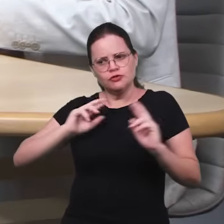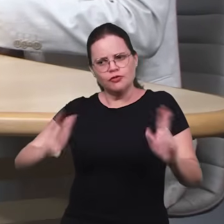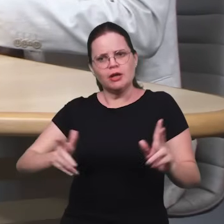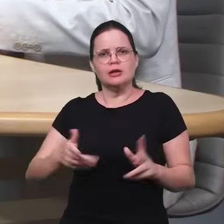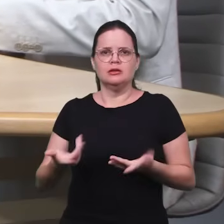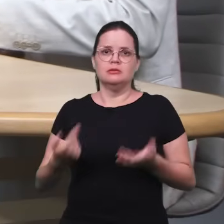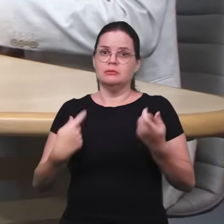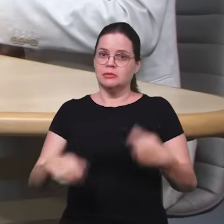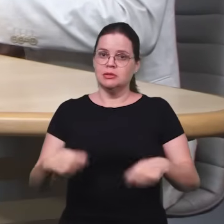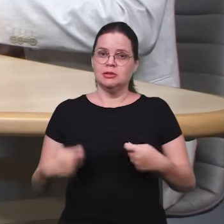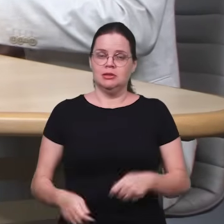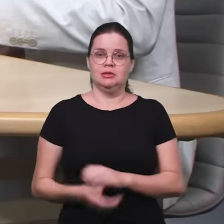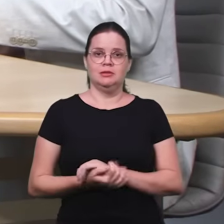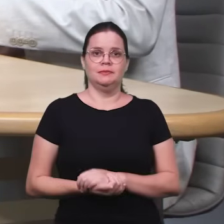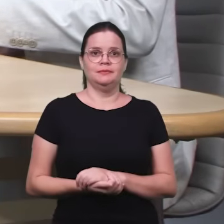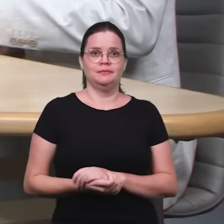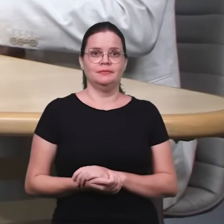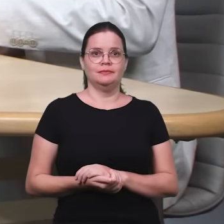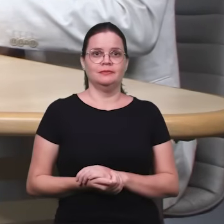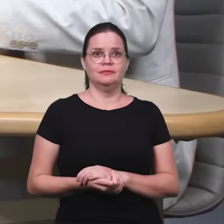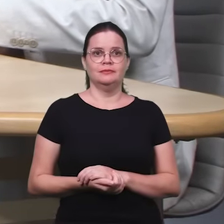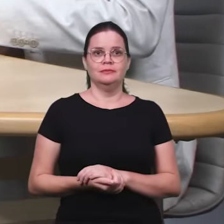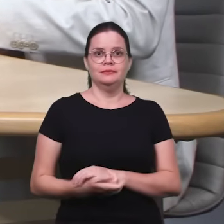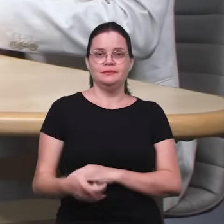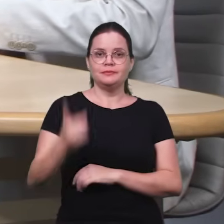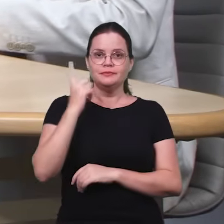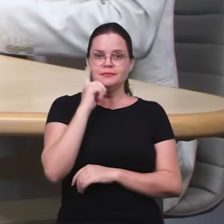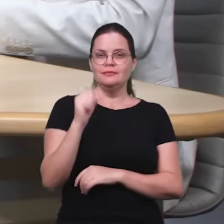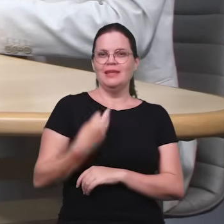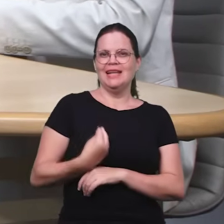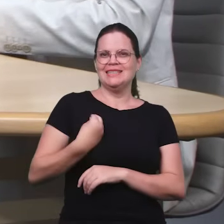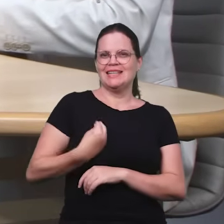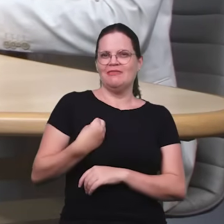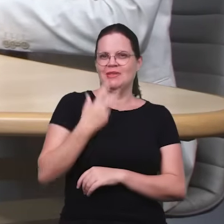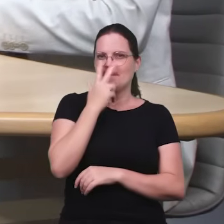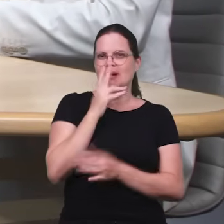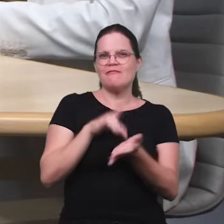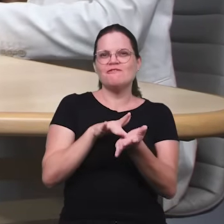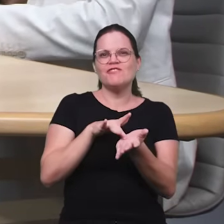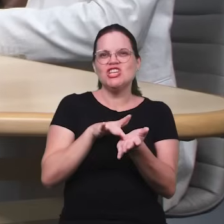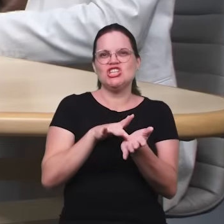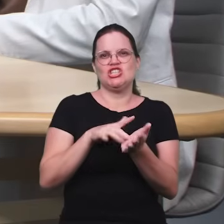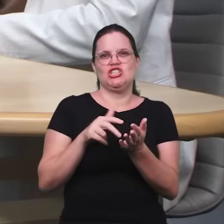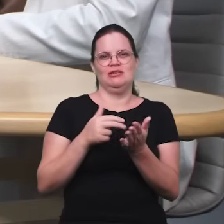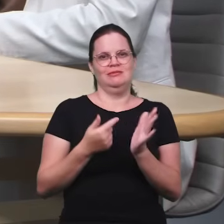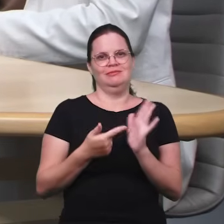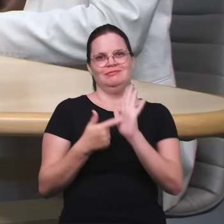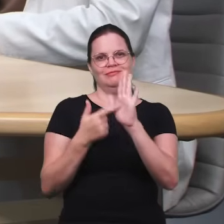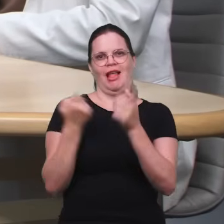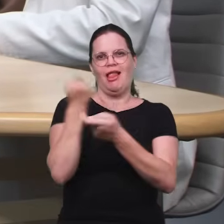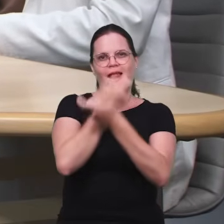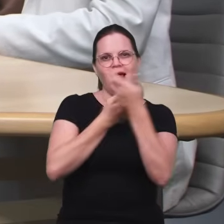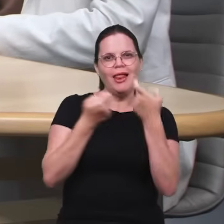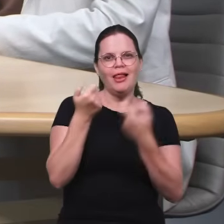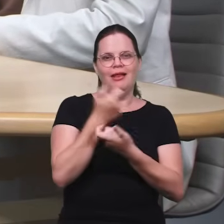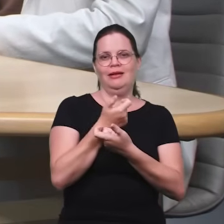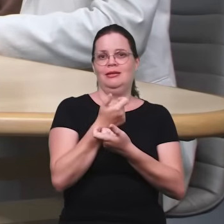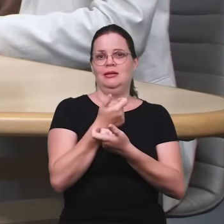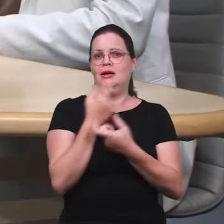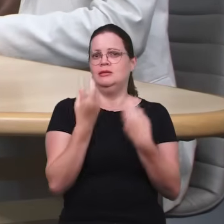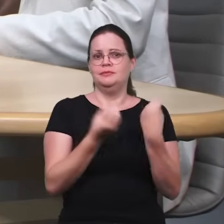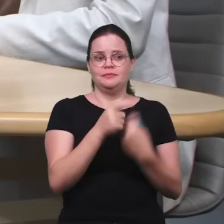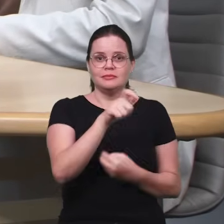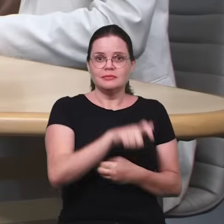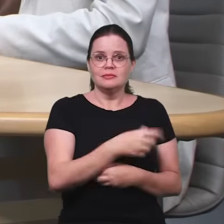Essa vida de engano que podemos até mencionar aqui, ela é